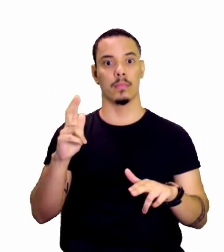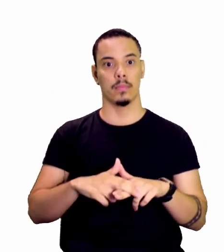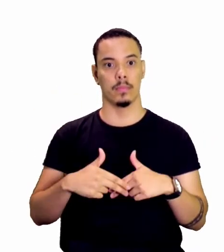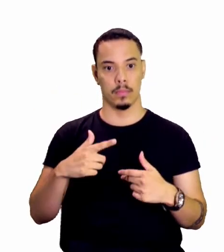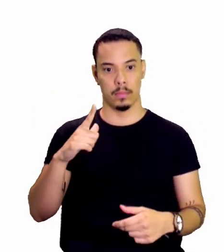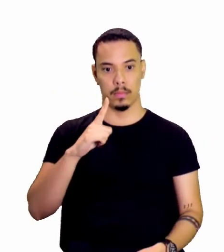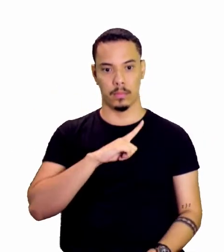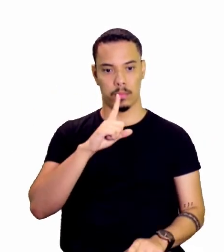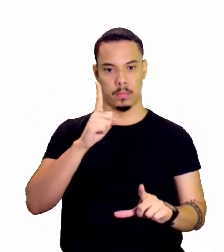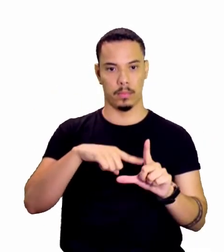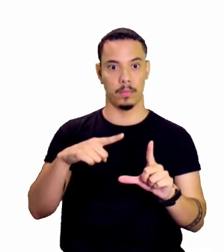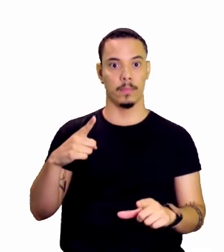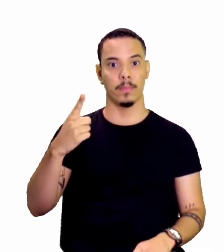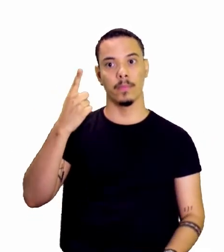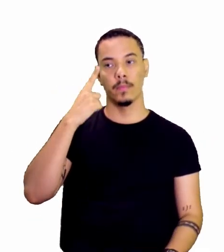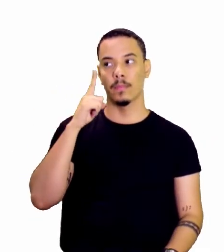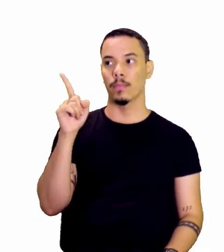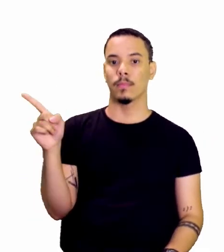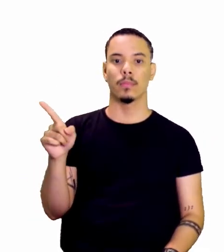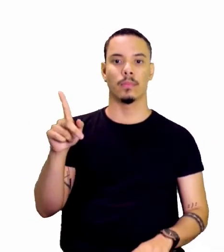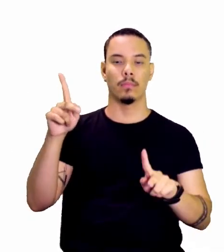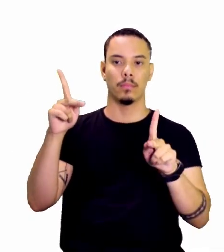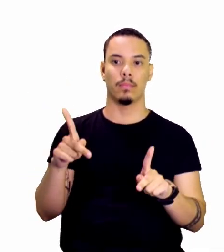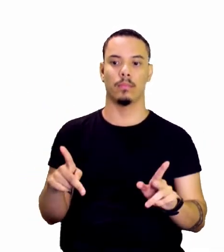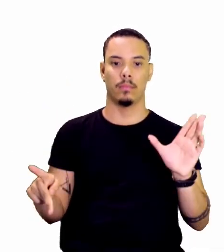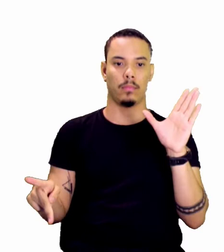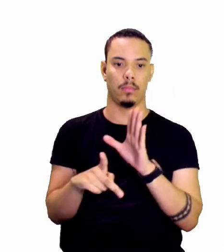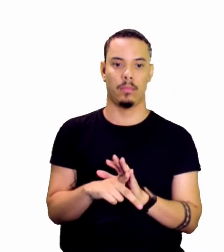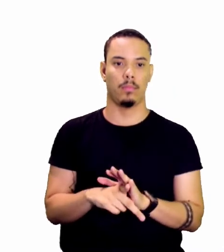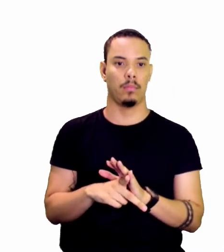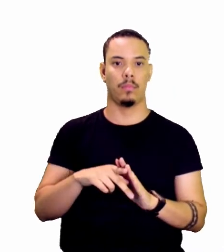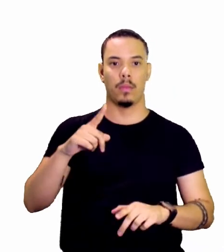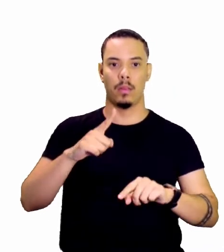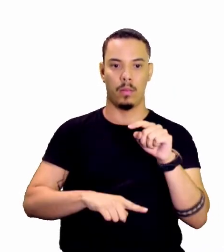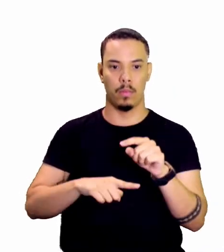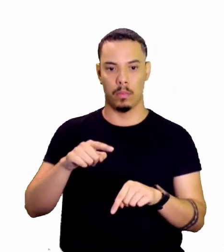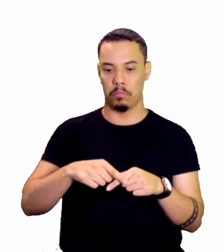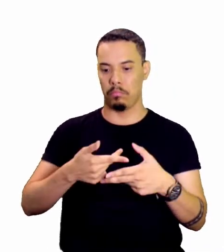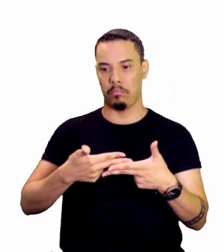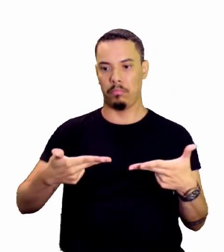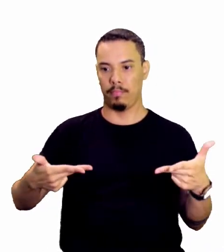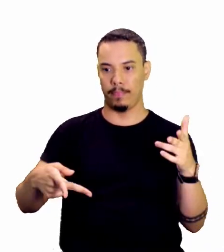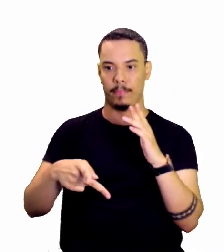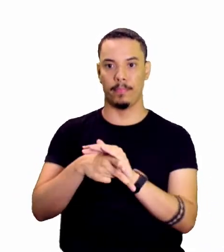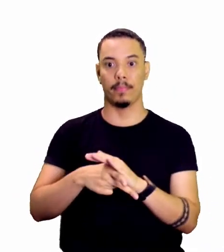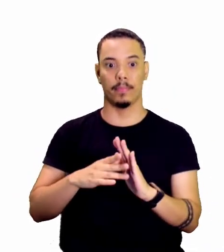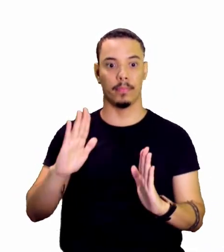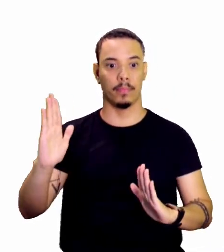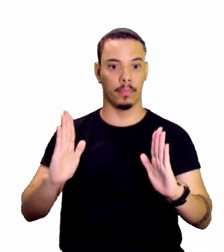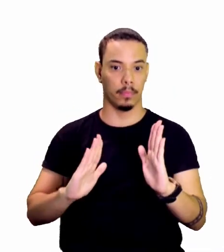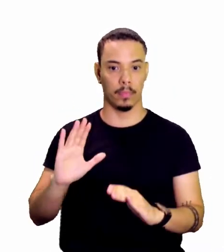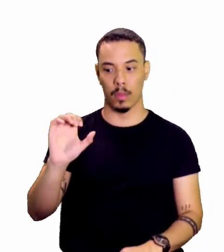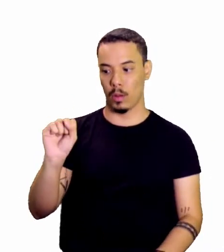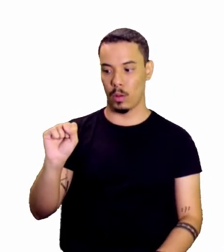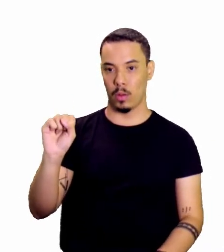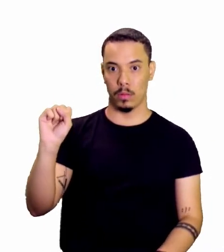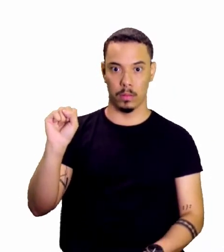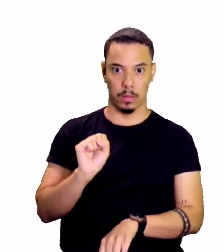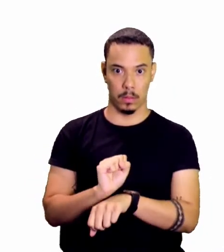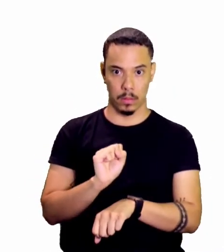temos um gráfico representando aqui ó a posição ocupada por um móvel no instante aqui ó de Oito